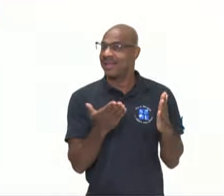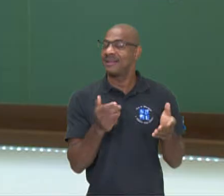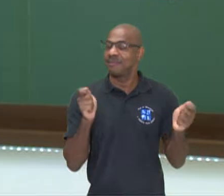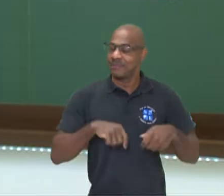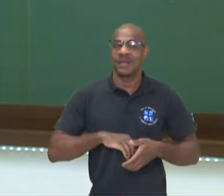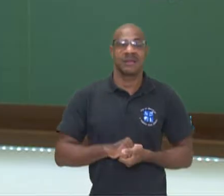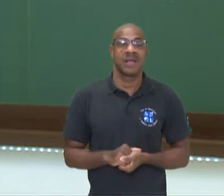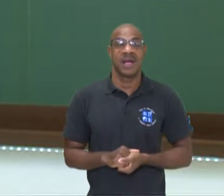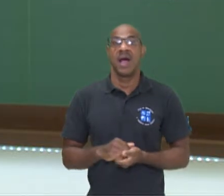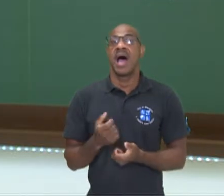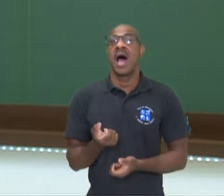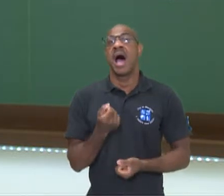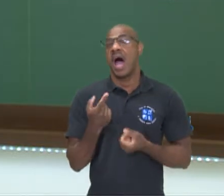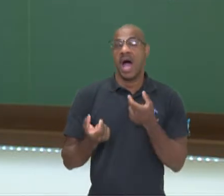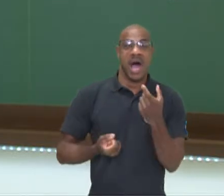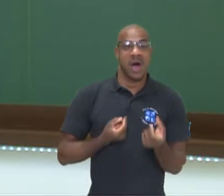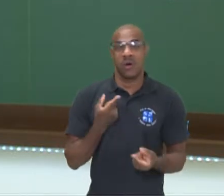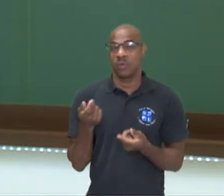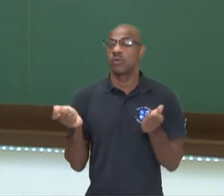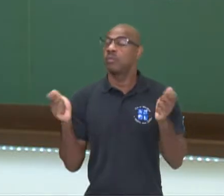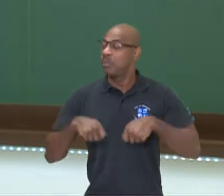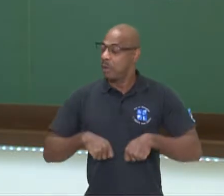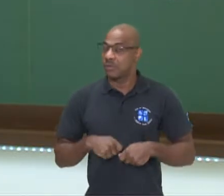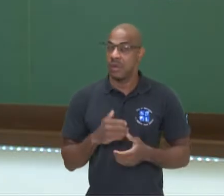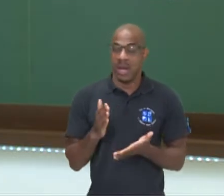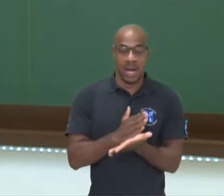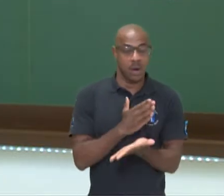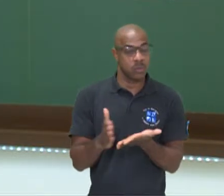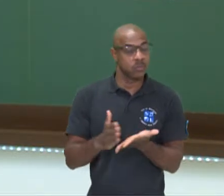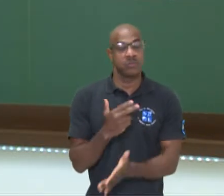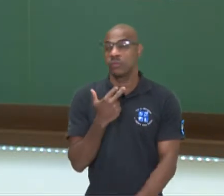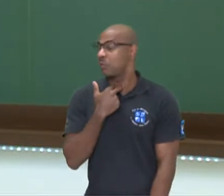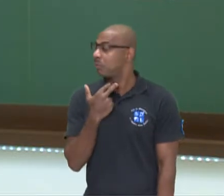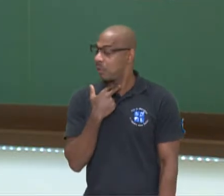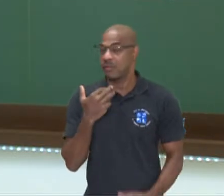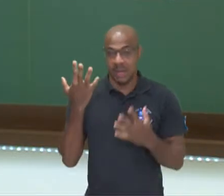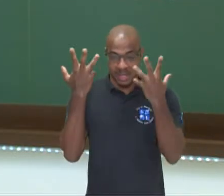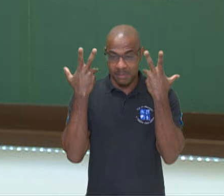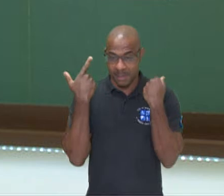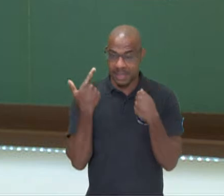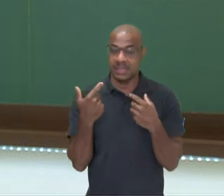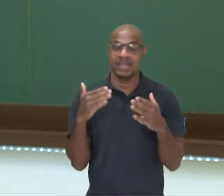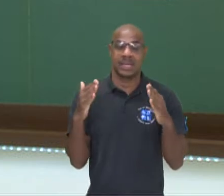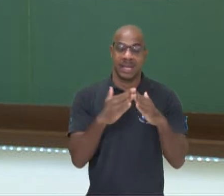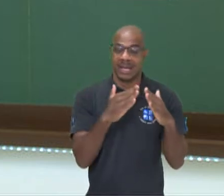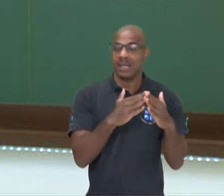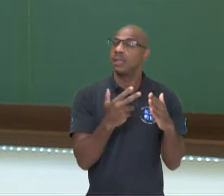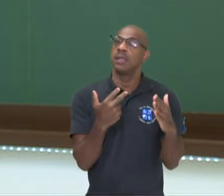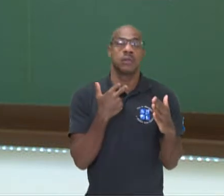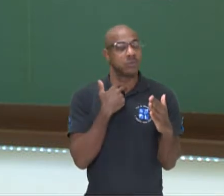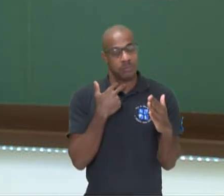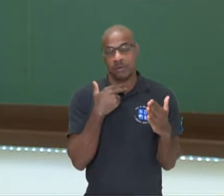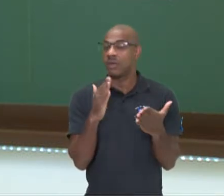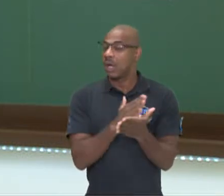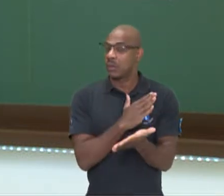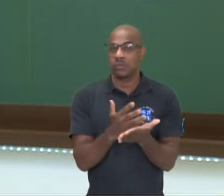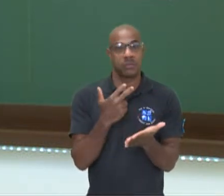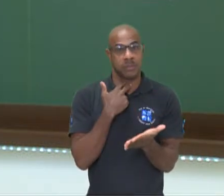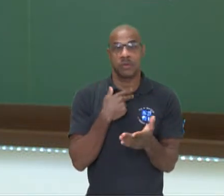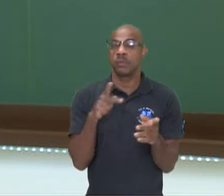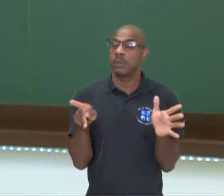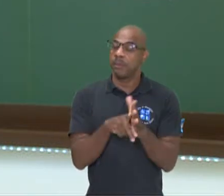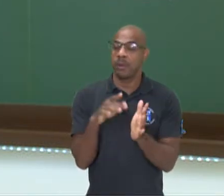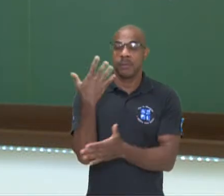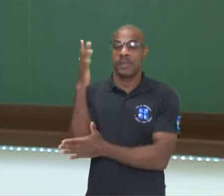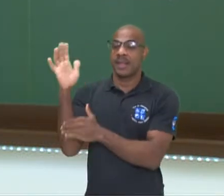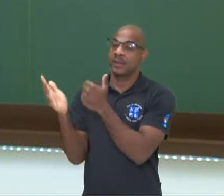presta atenção nisso, gente. Alguns podem, tem outros que não podem. Eles fazem parte de reservas naturais,